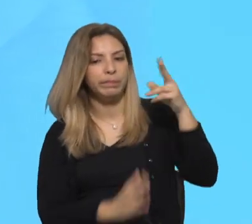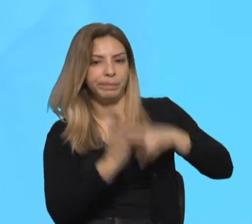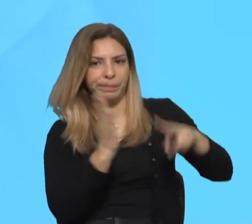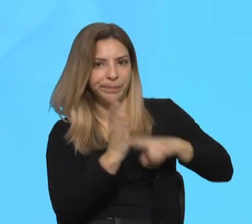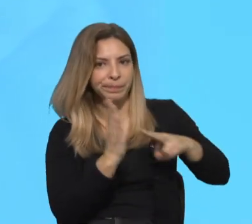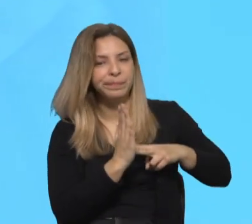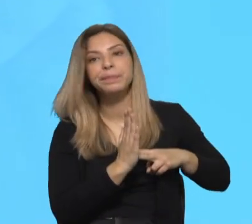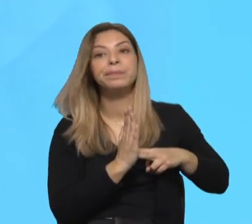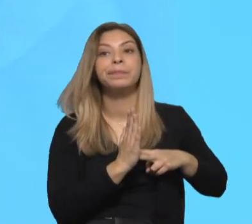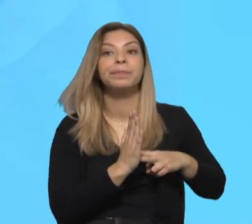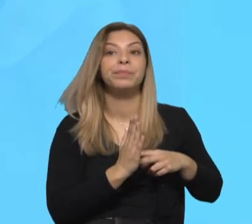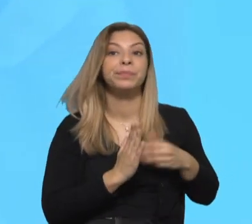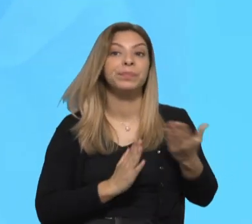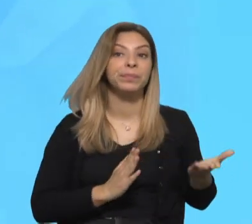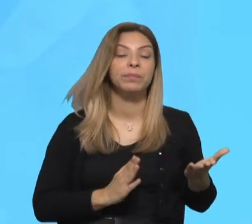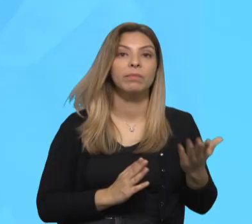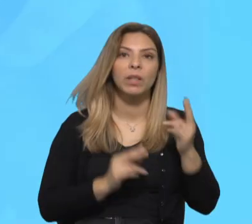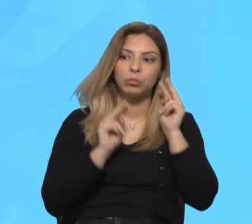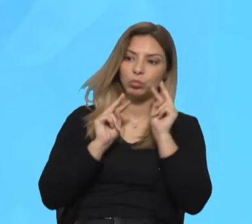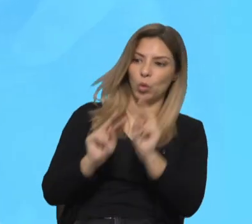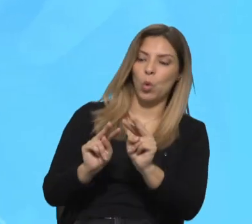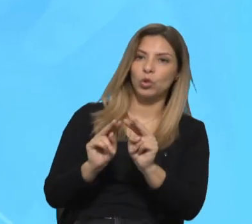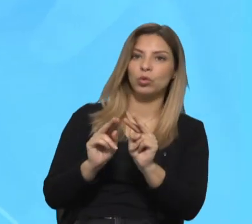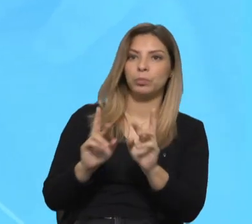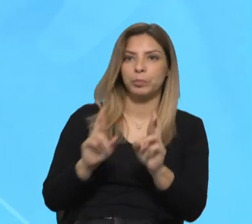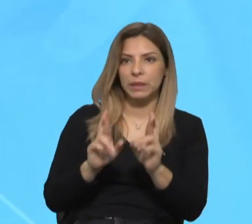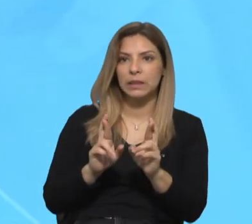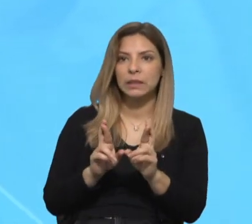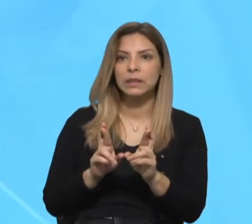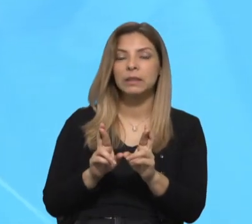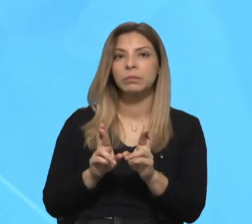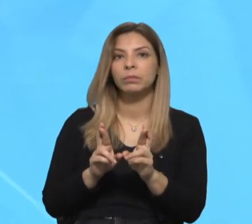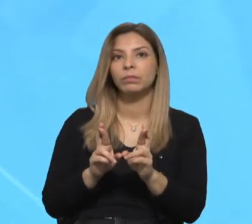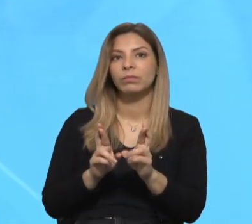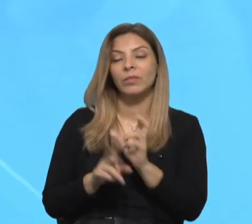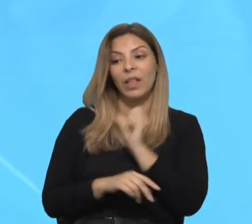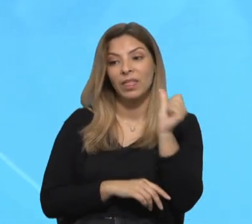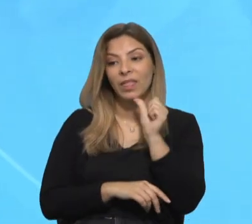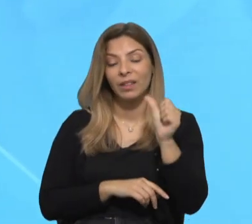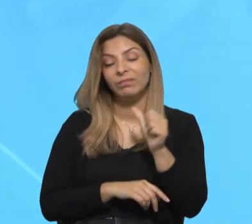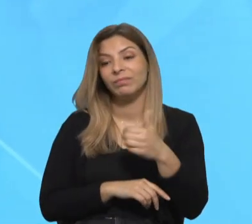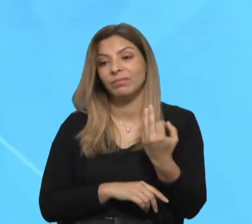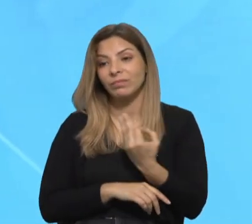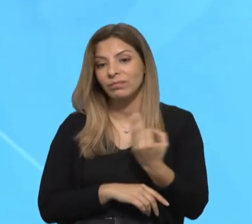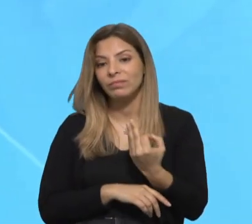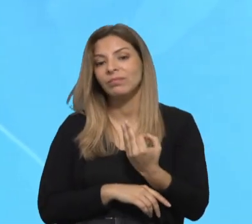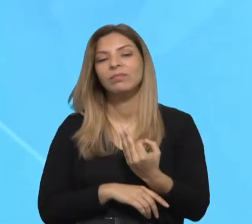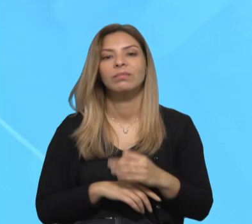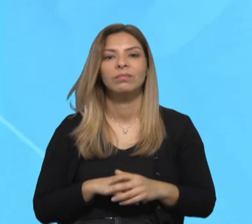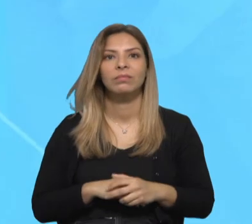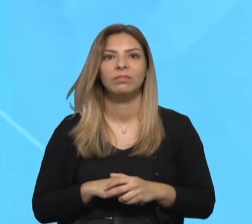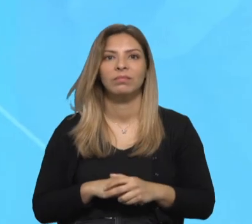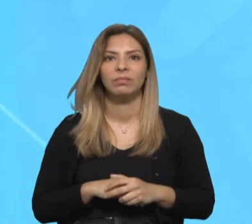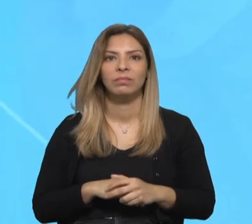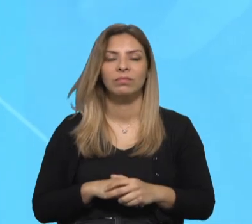de facto, olhar a esperança tendo, enfim, no nosso olhar e no nosso horizonte o ressuscitado.